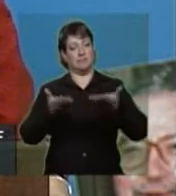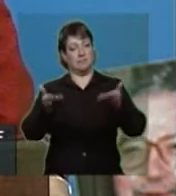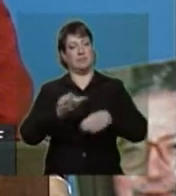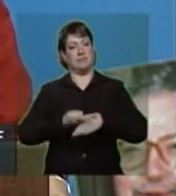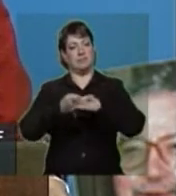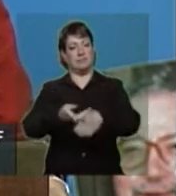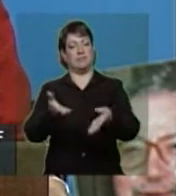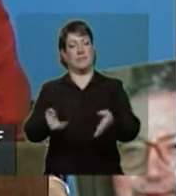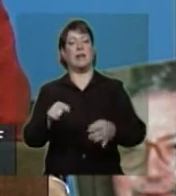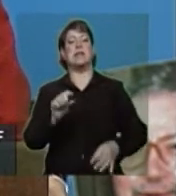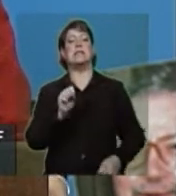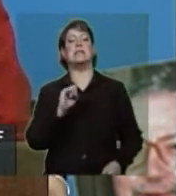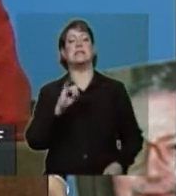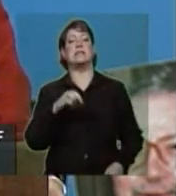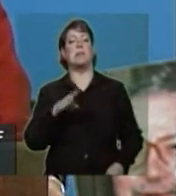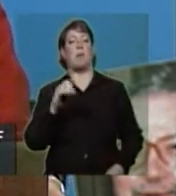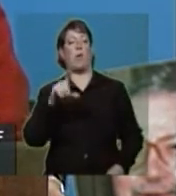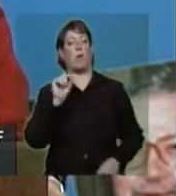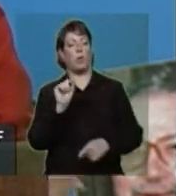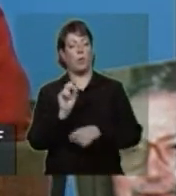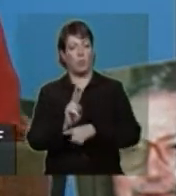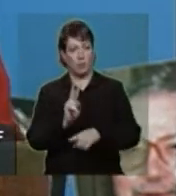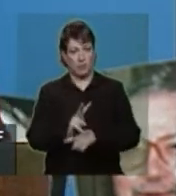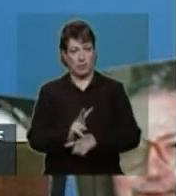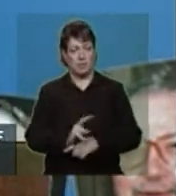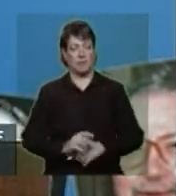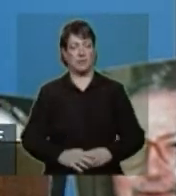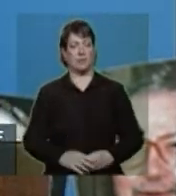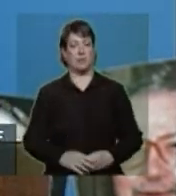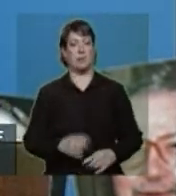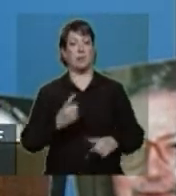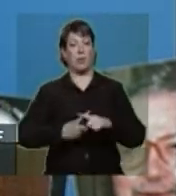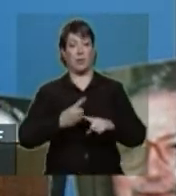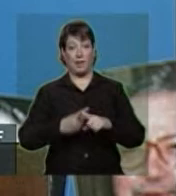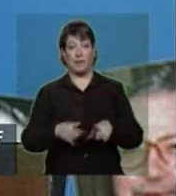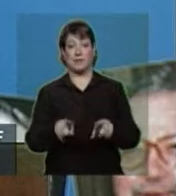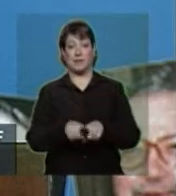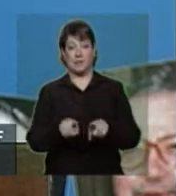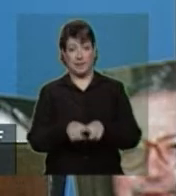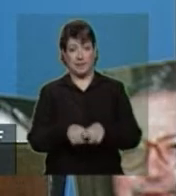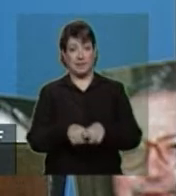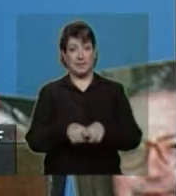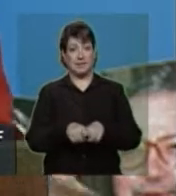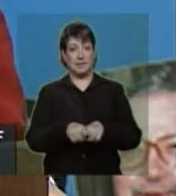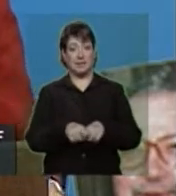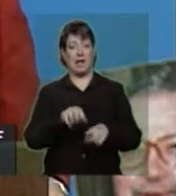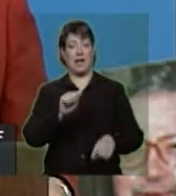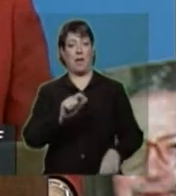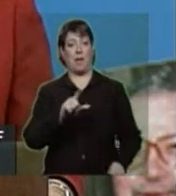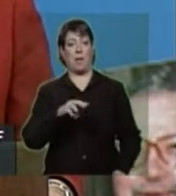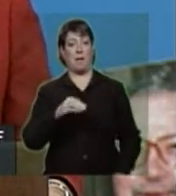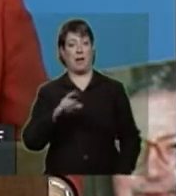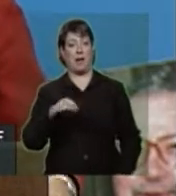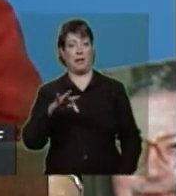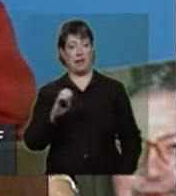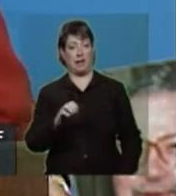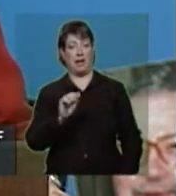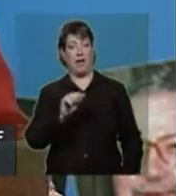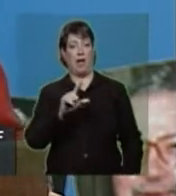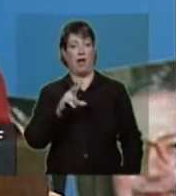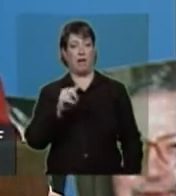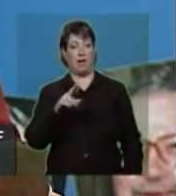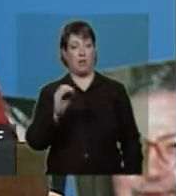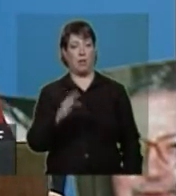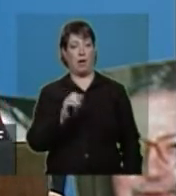é simbólica. Simbólica porque também o almirante Álvaro Alberto deu a